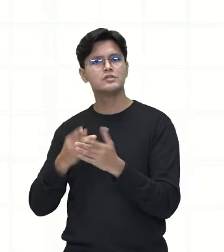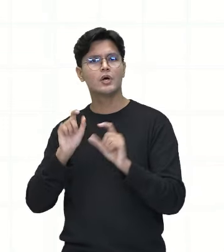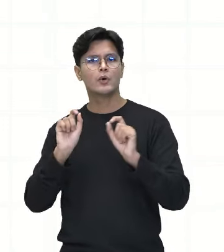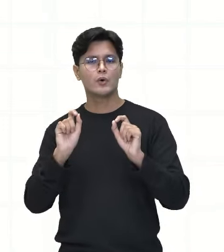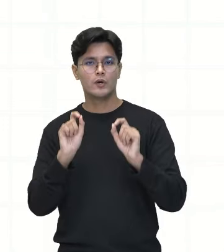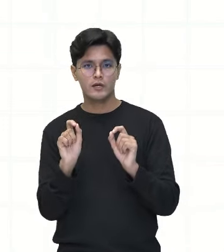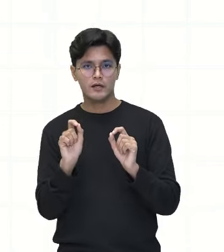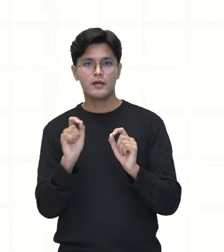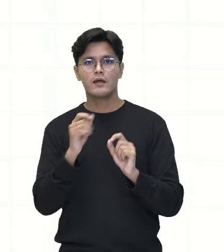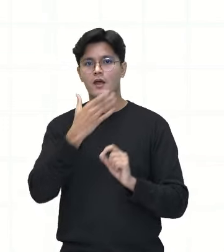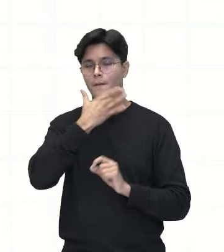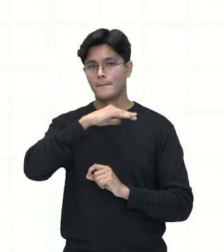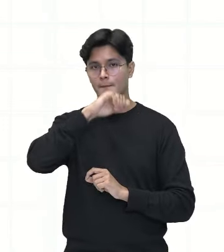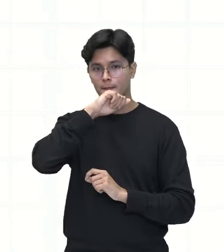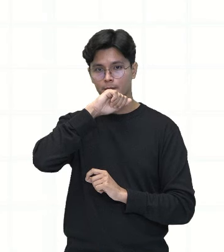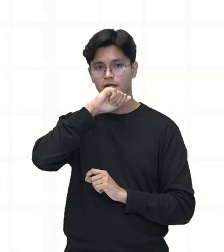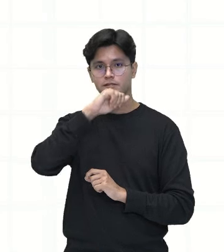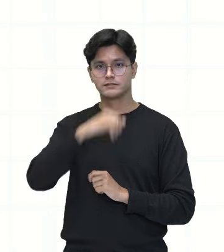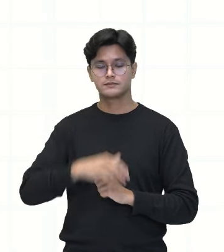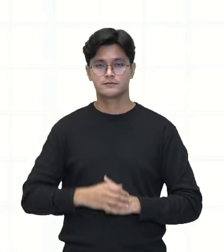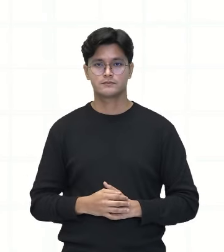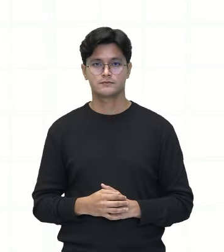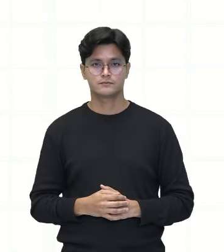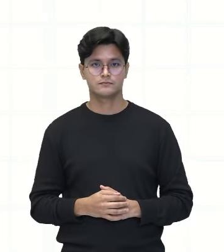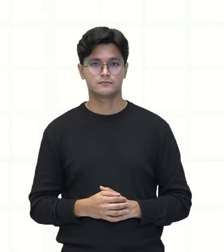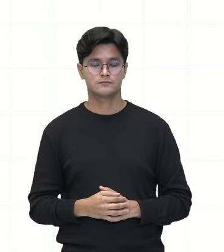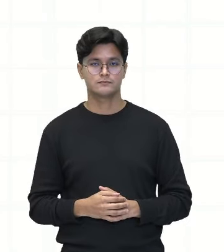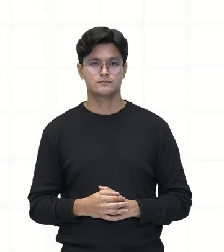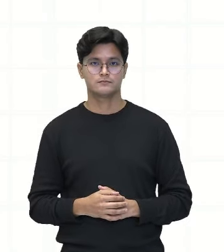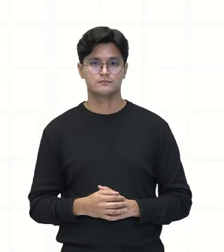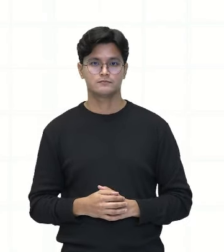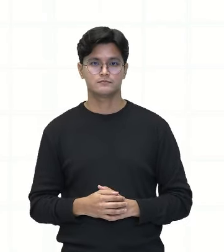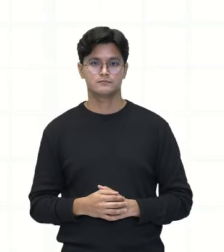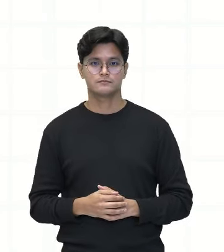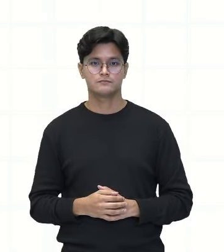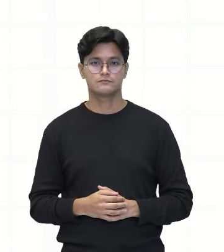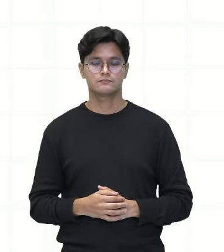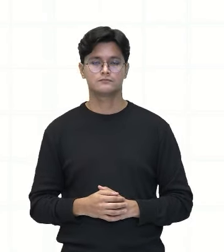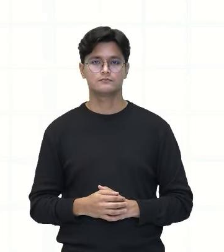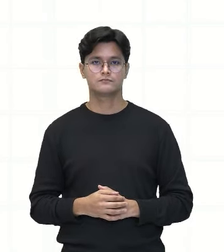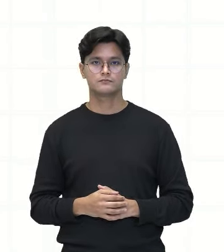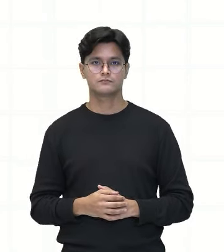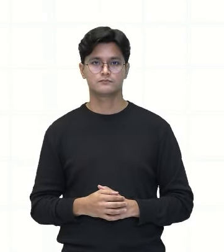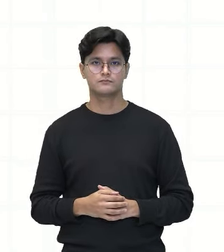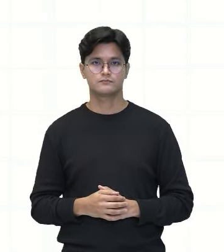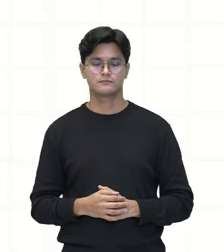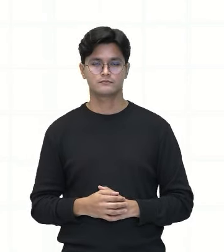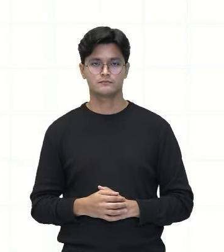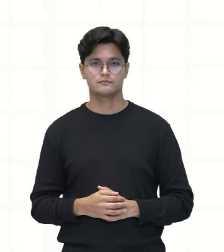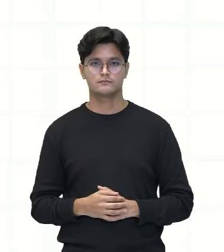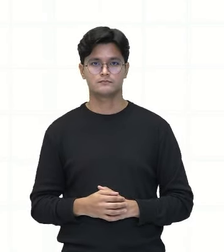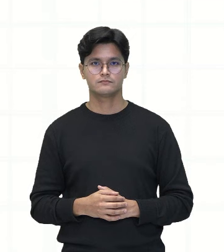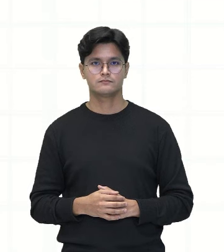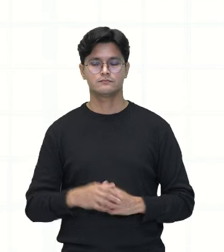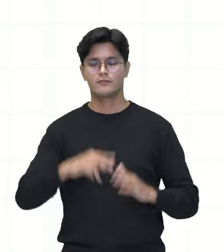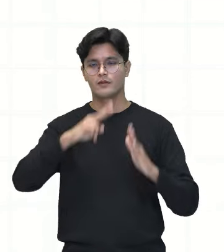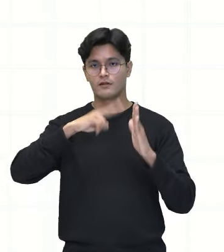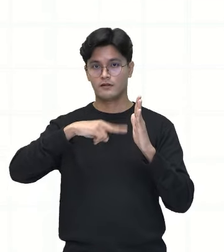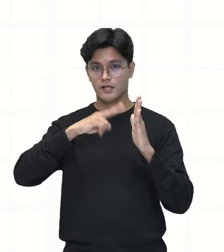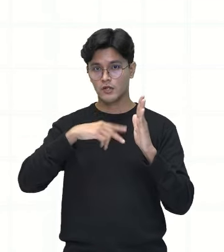laughed when I saw that one of his feet was orange and the other blue. I forgot that he